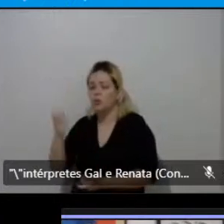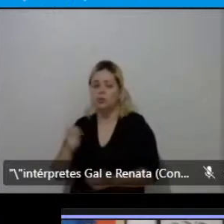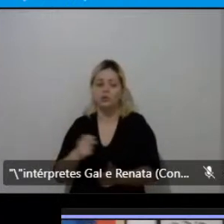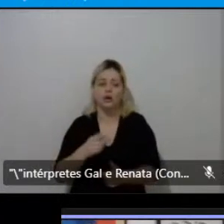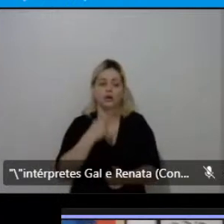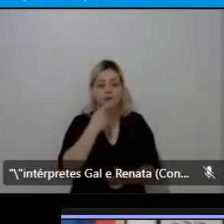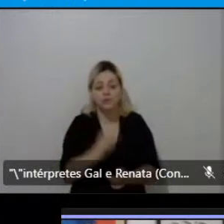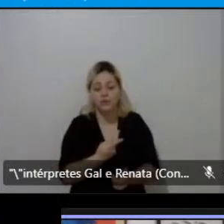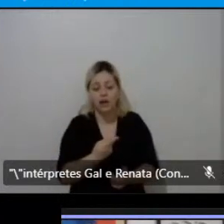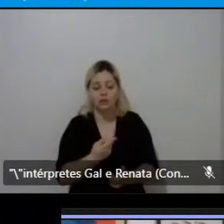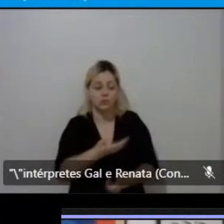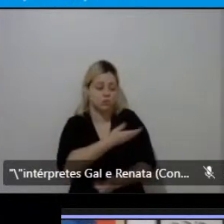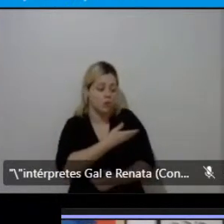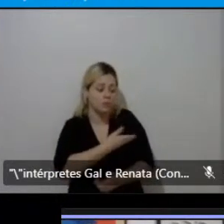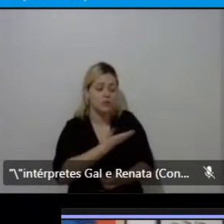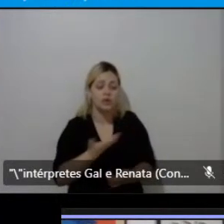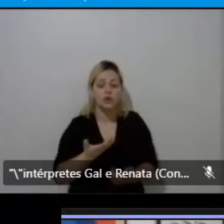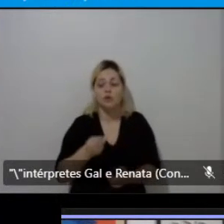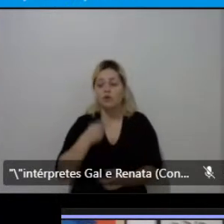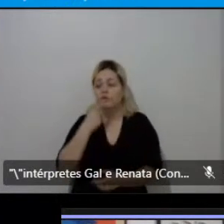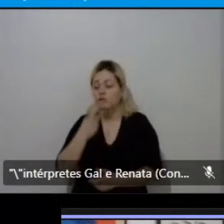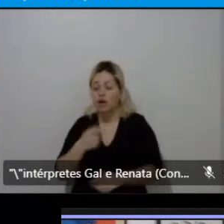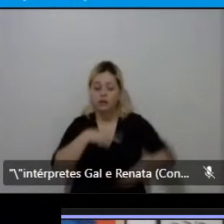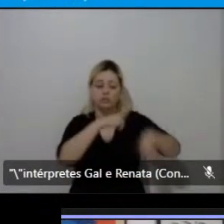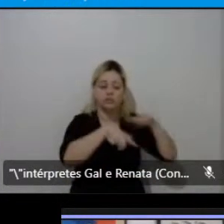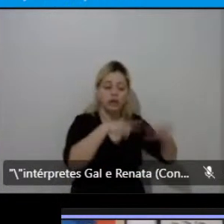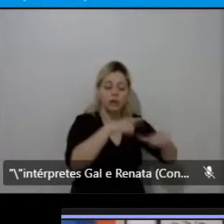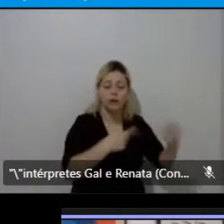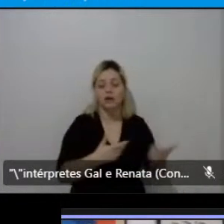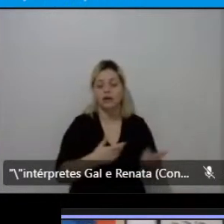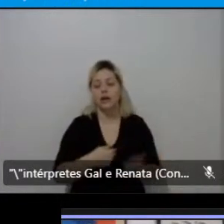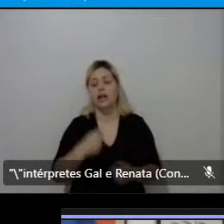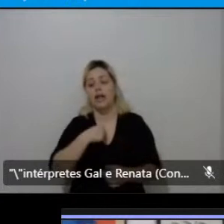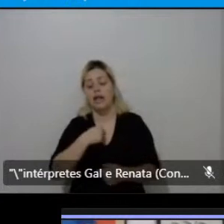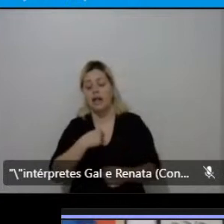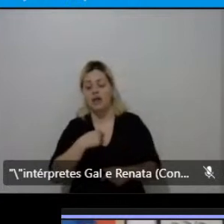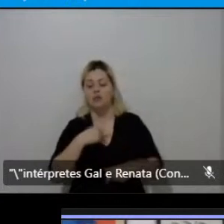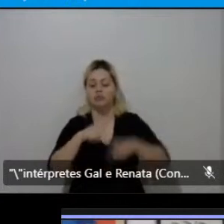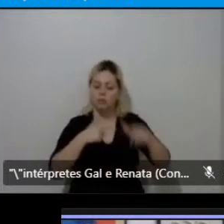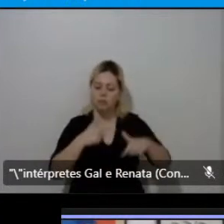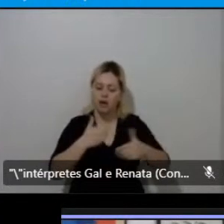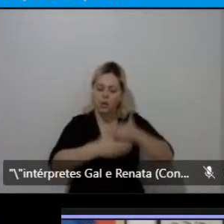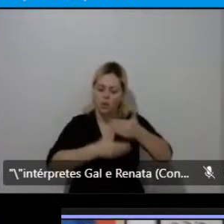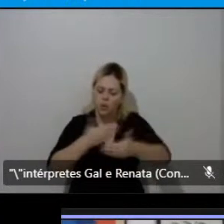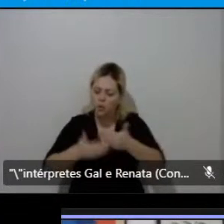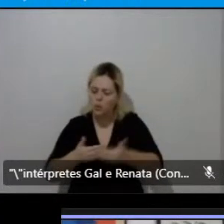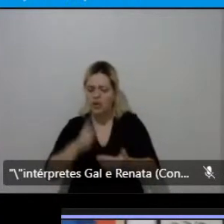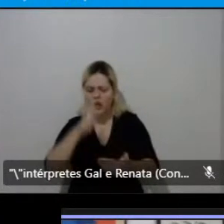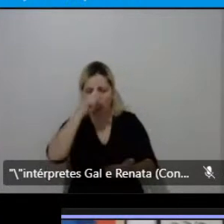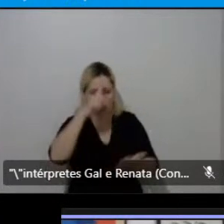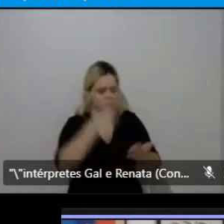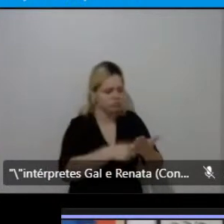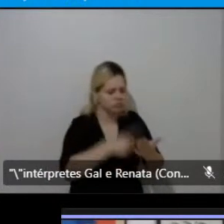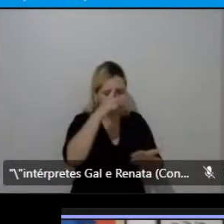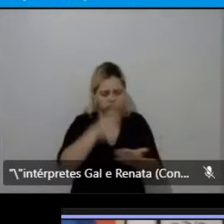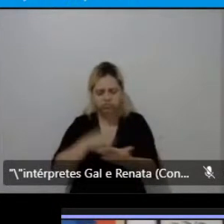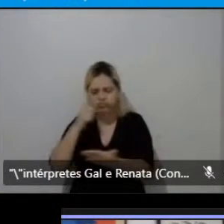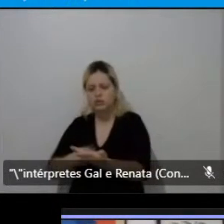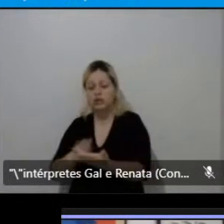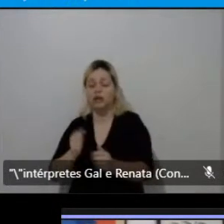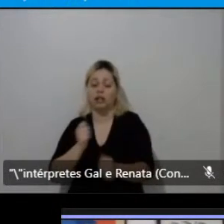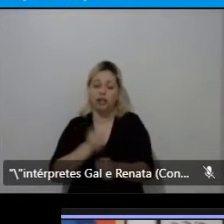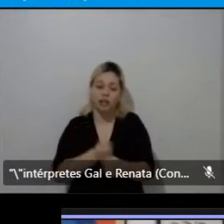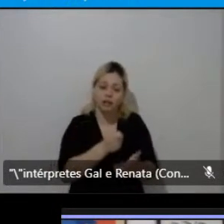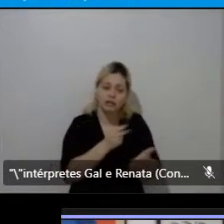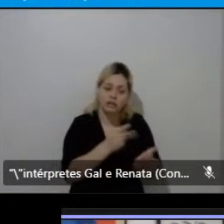com os meus, é onde eu produzo outras coisas, é onde eu tenho uma experiência identitária, né,